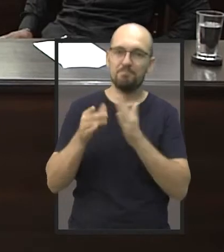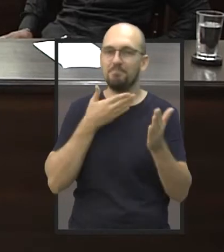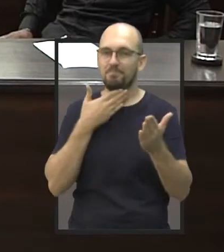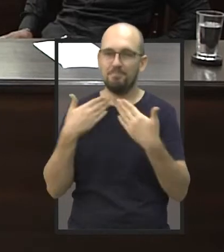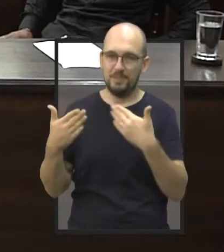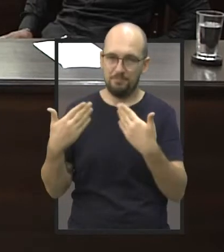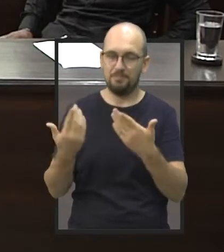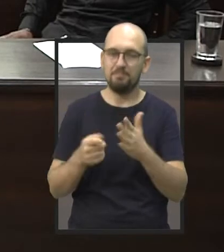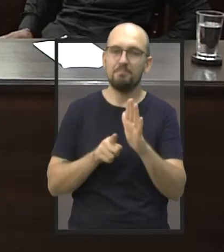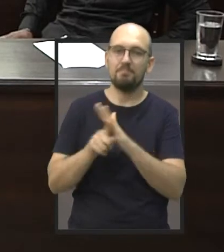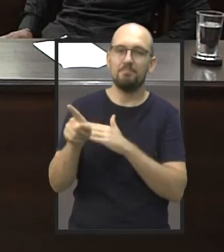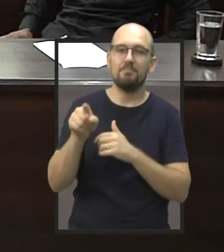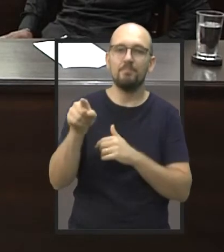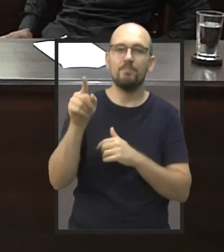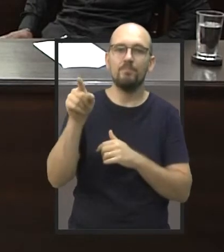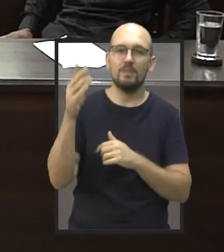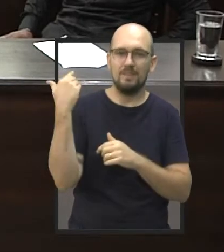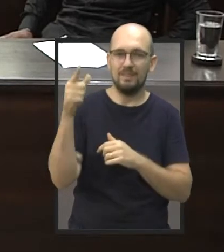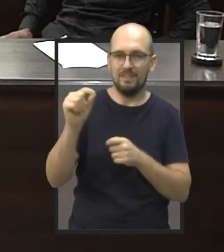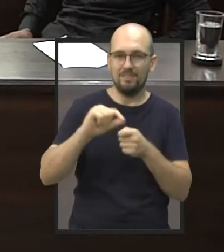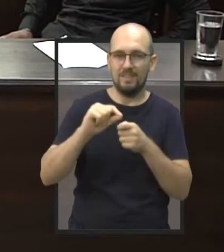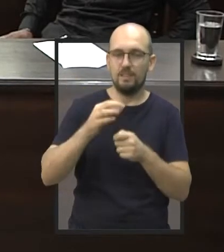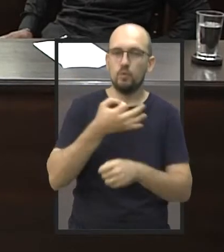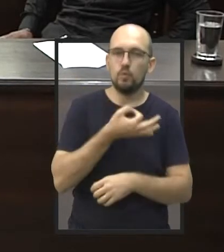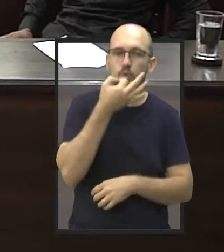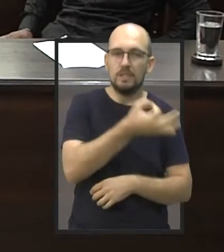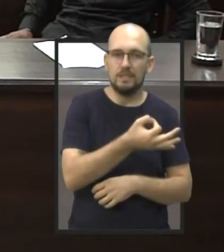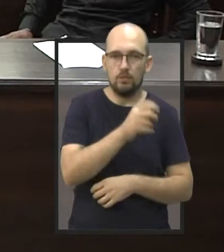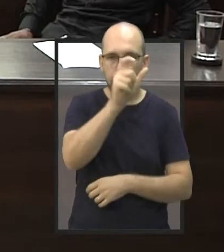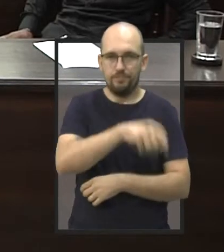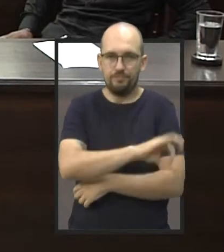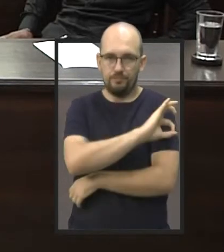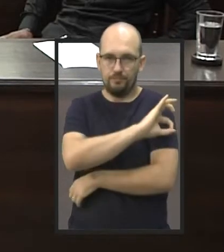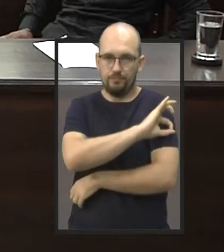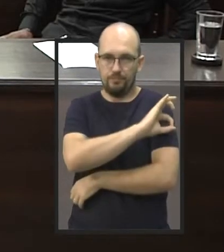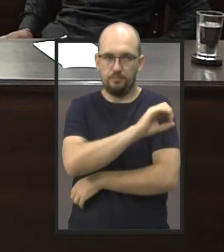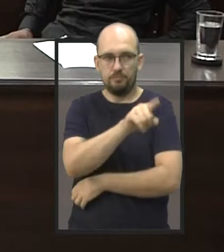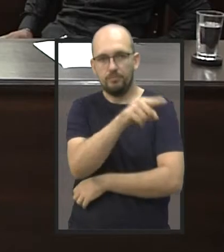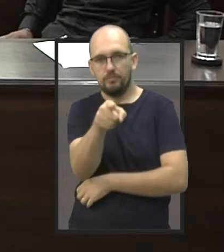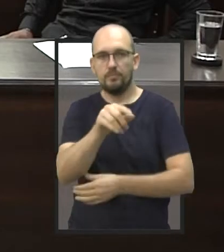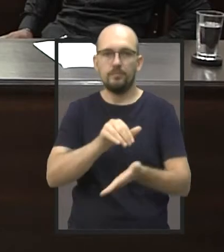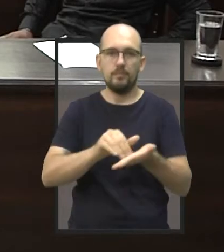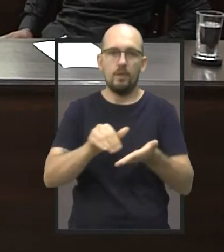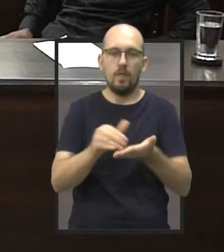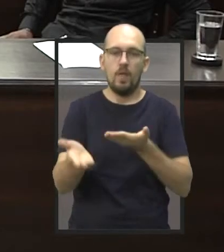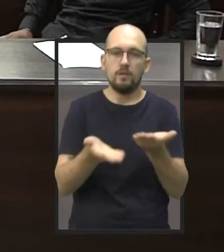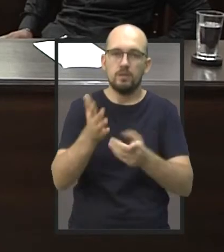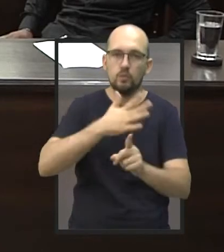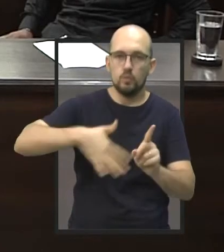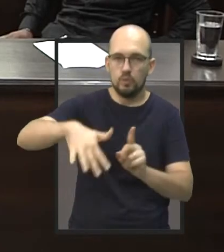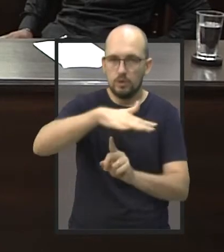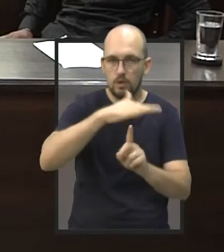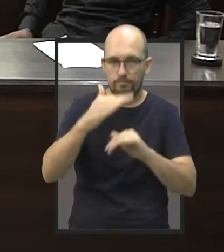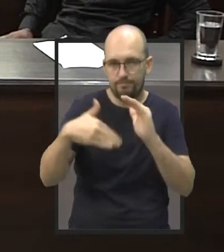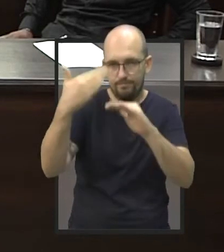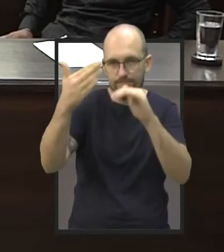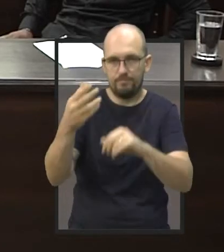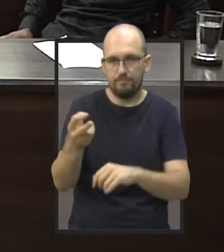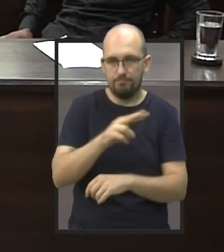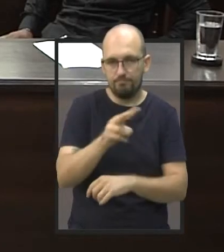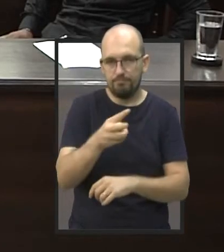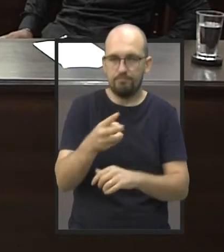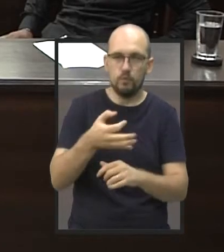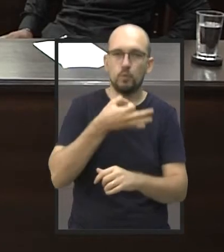sobre uma sugestão que o senhor fez ao prefeito municipal, à Secretaria de Assistência e Desenvolvimento